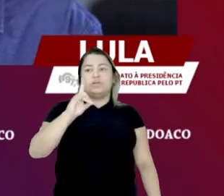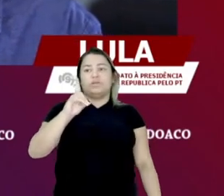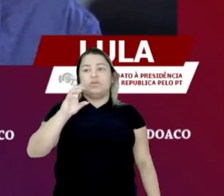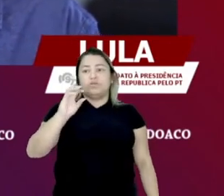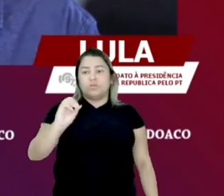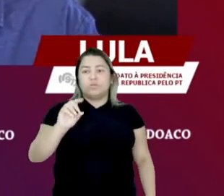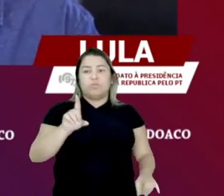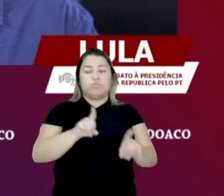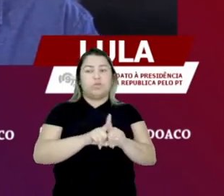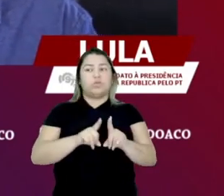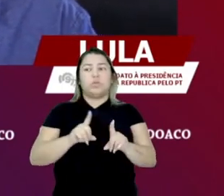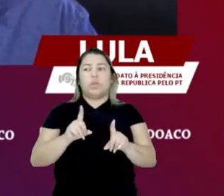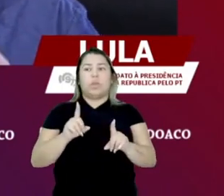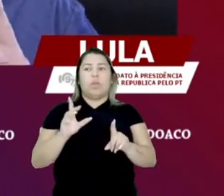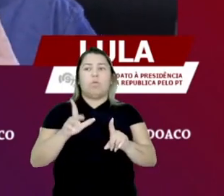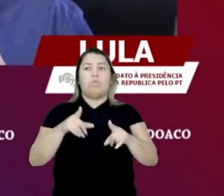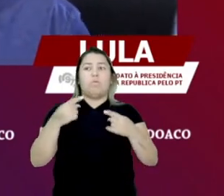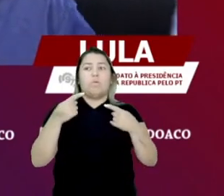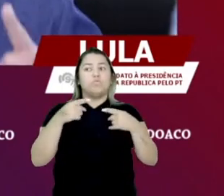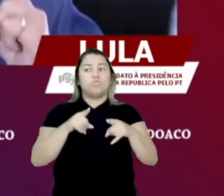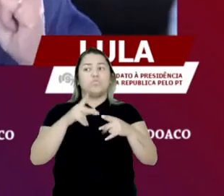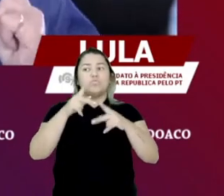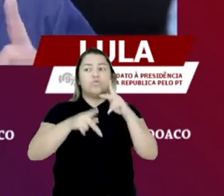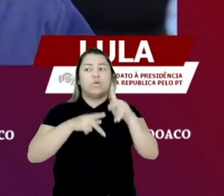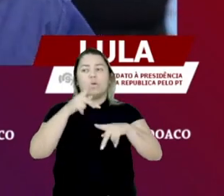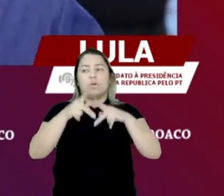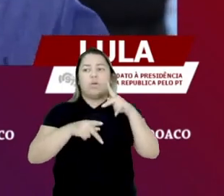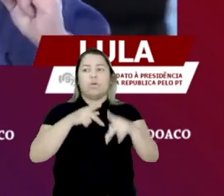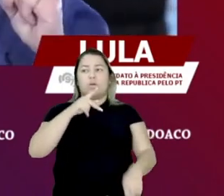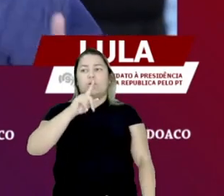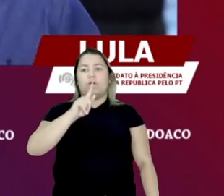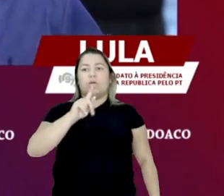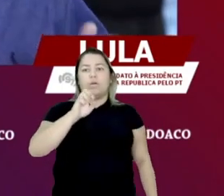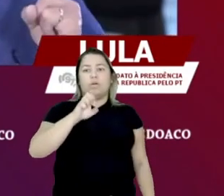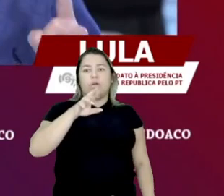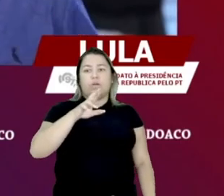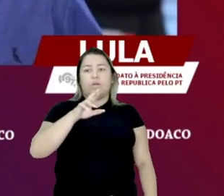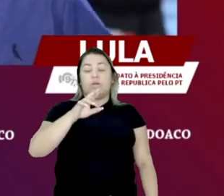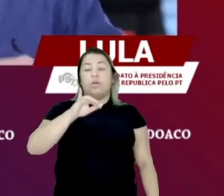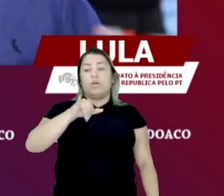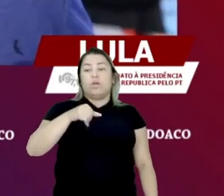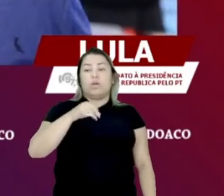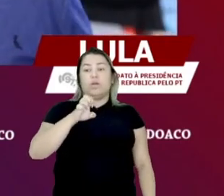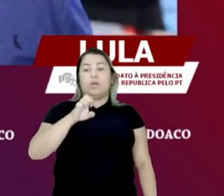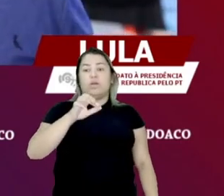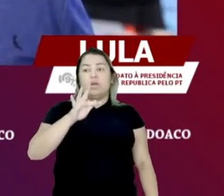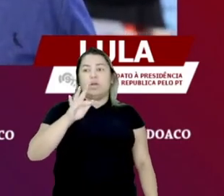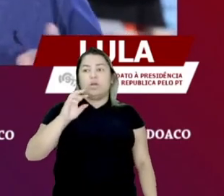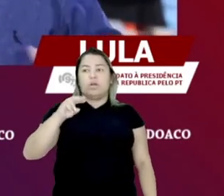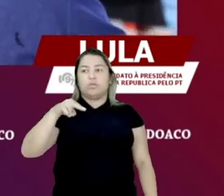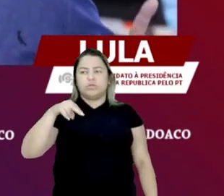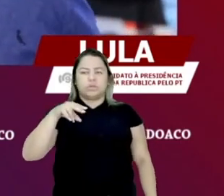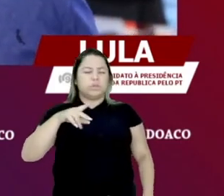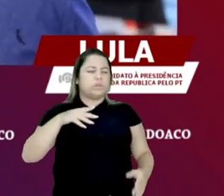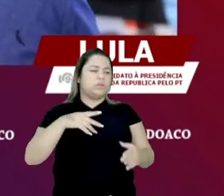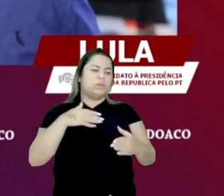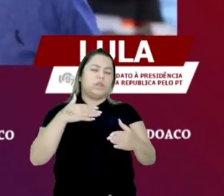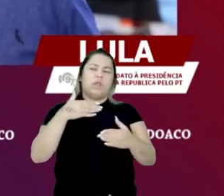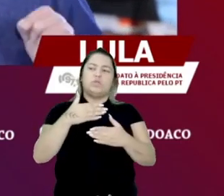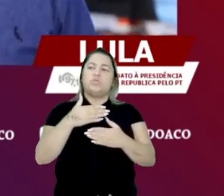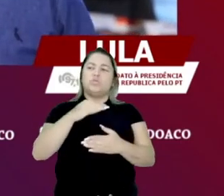desde o Getúlio Vargas até o Bolsonaro, todos os presidentes da República desse país, todos, civil e